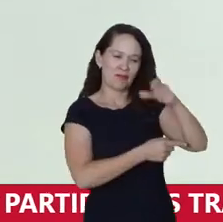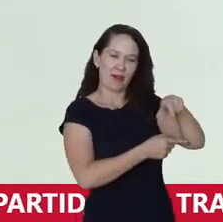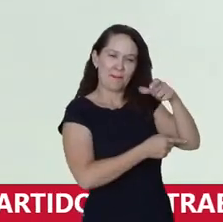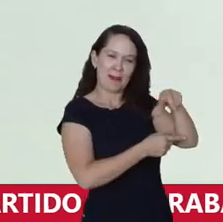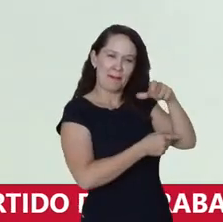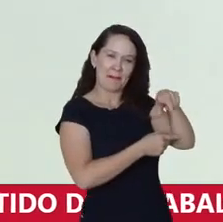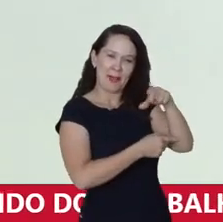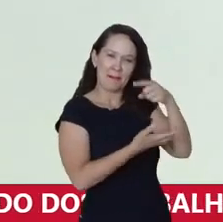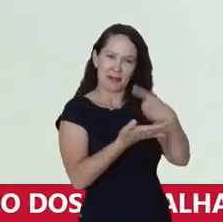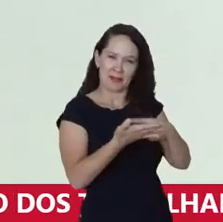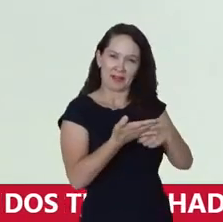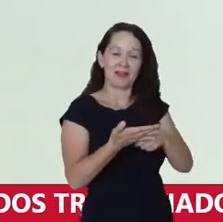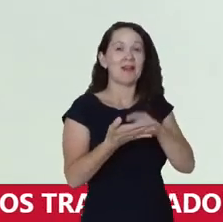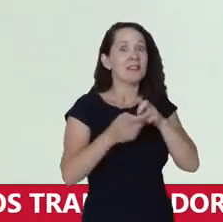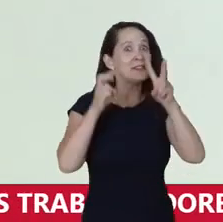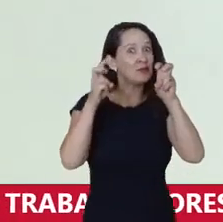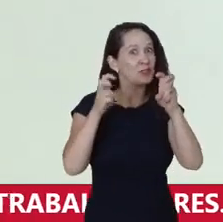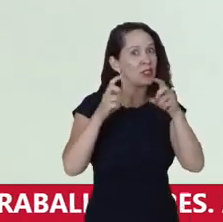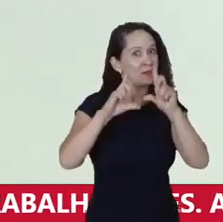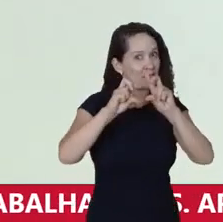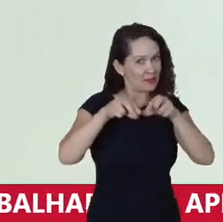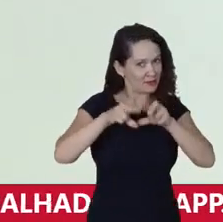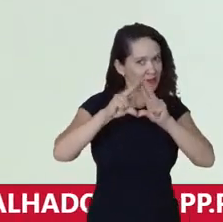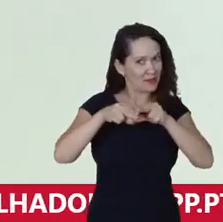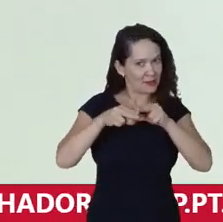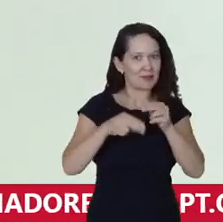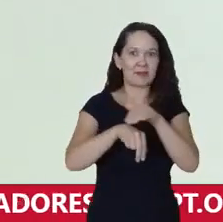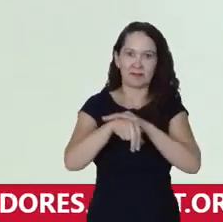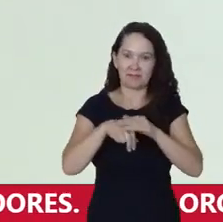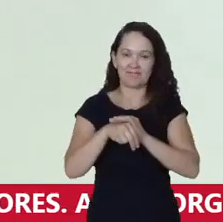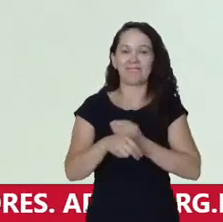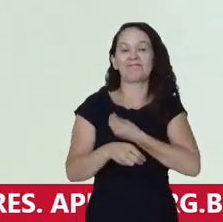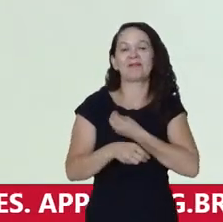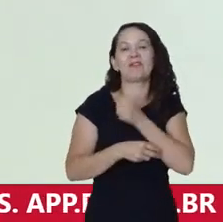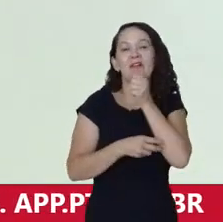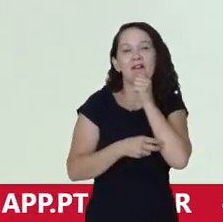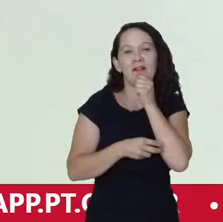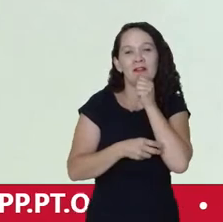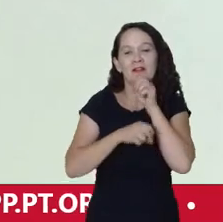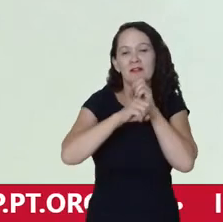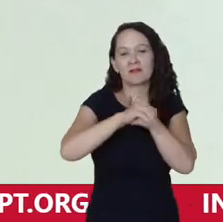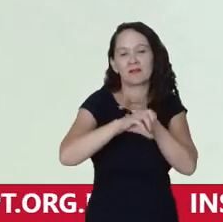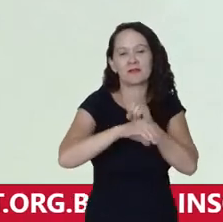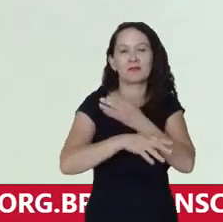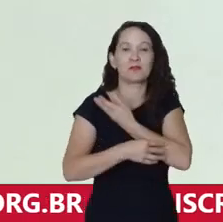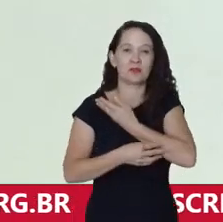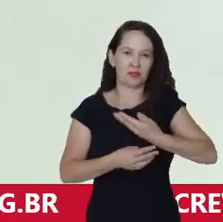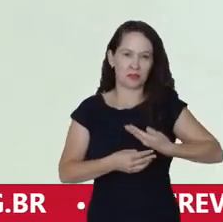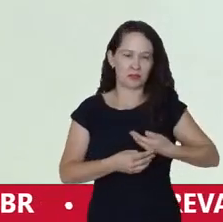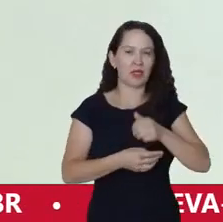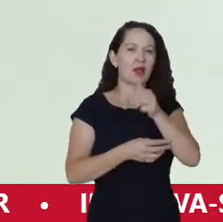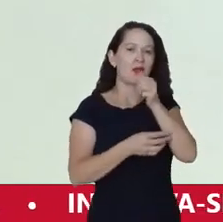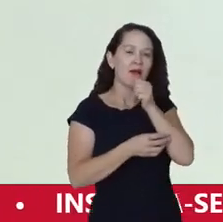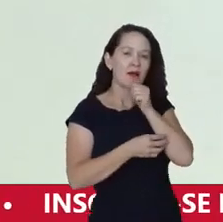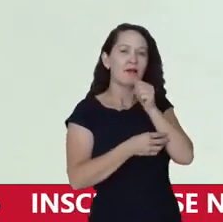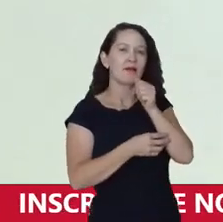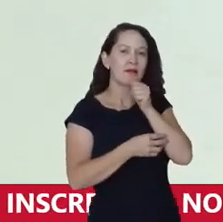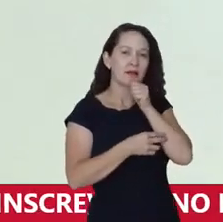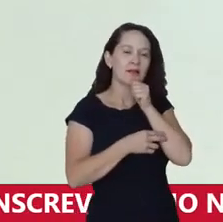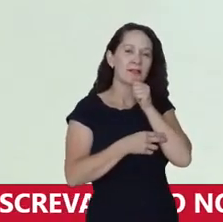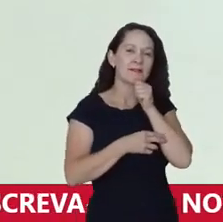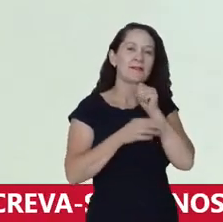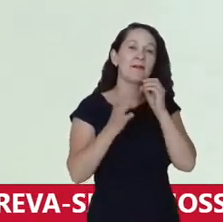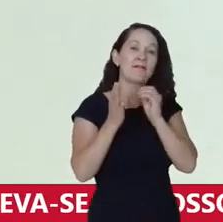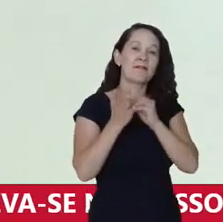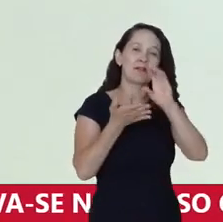pauta aqui na Câmara Distrital, então ainda é essa realidade que nós vivemos, né? De uma educação pública que ainda falta